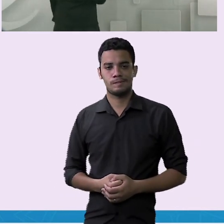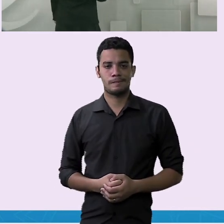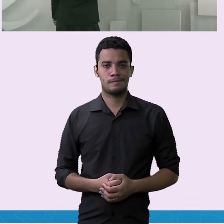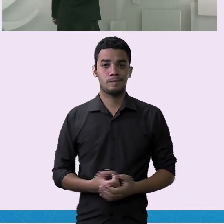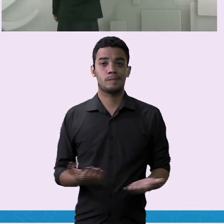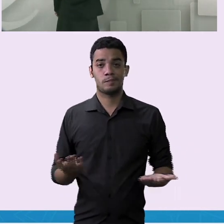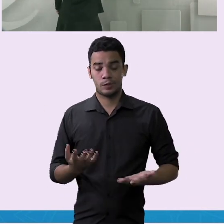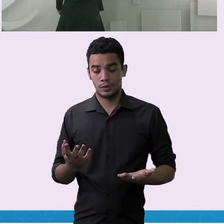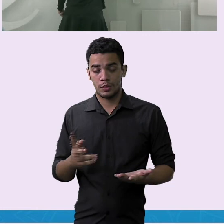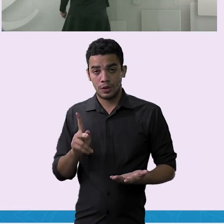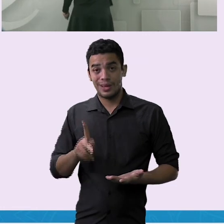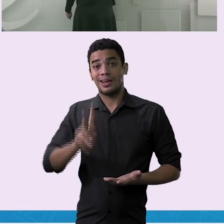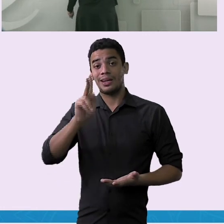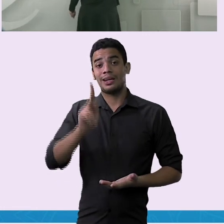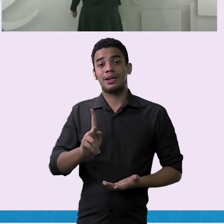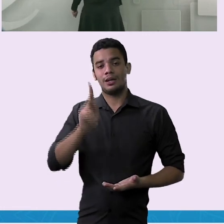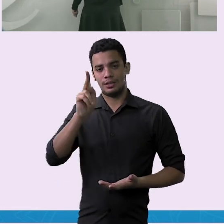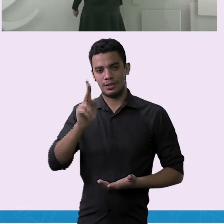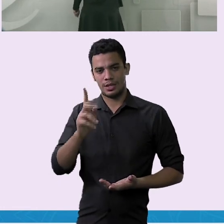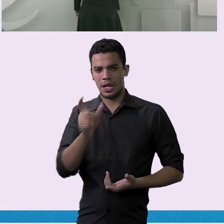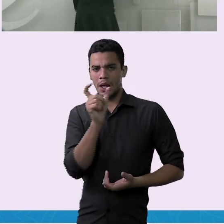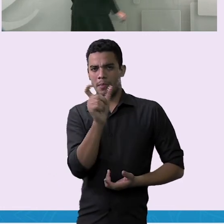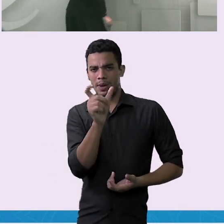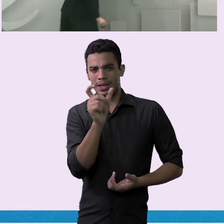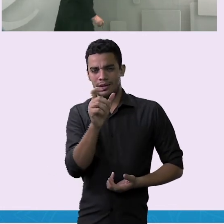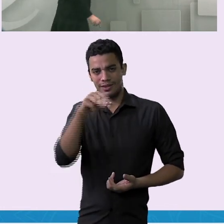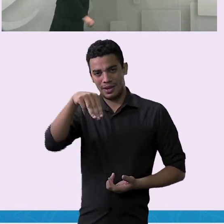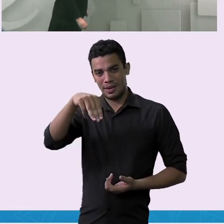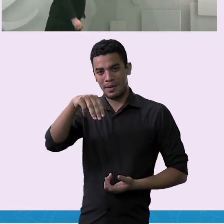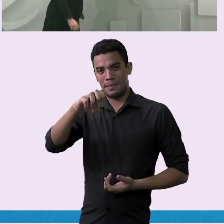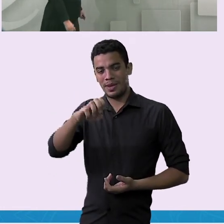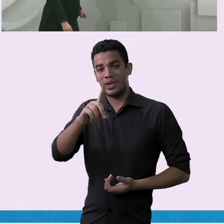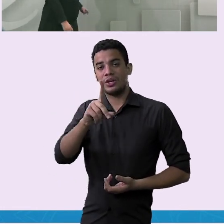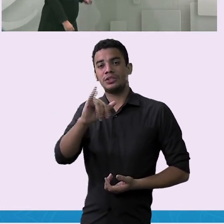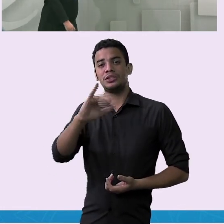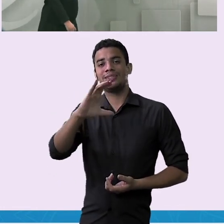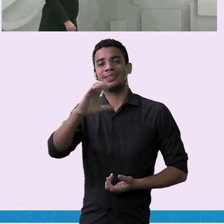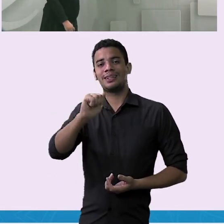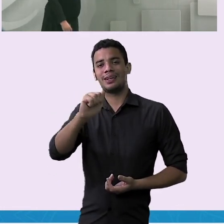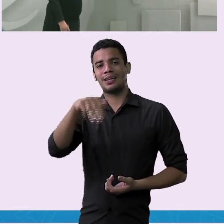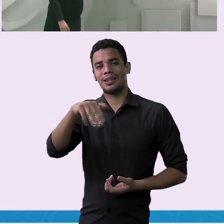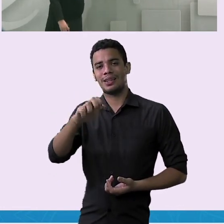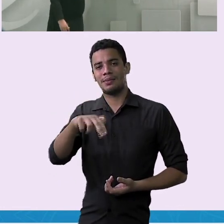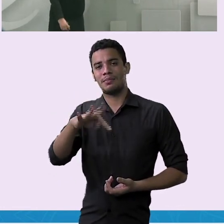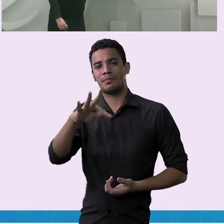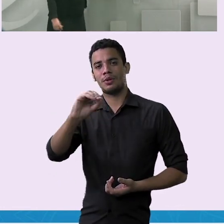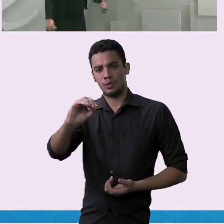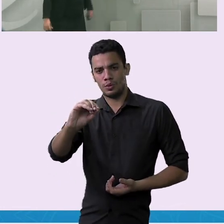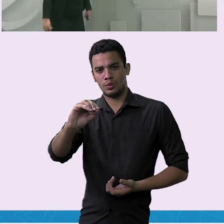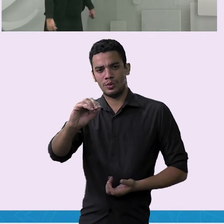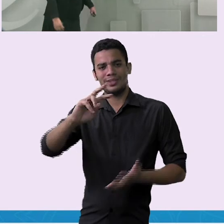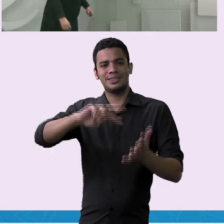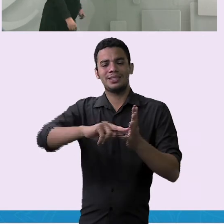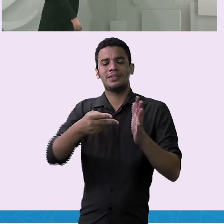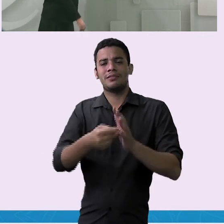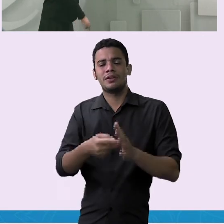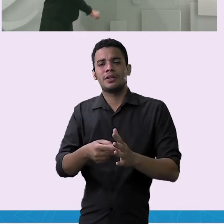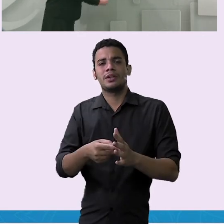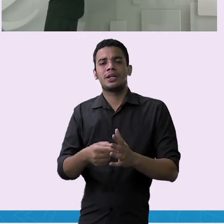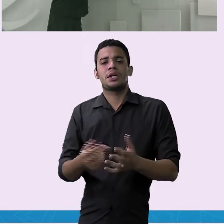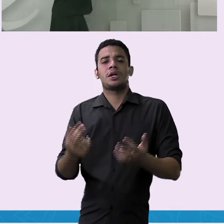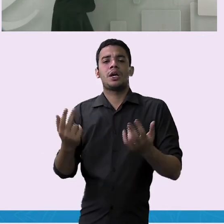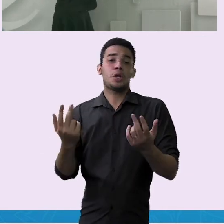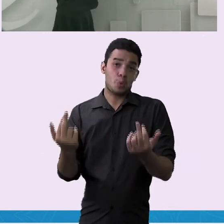K, medicamentos, é o mesmo que? Será que é o mesmo que alimentos? É